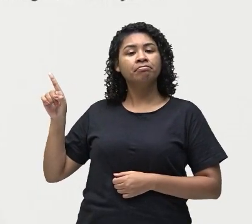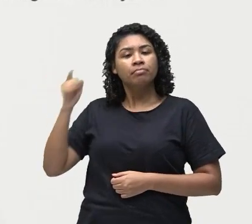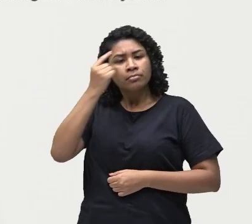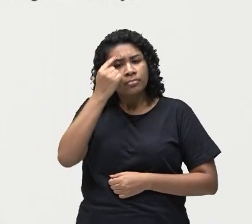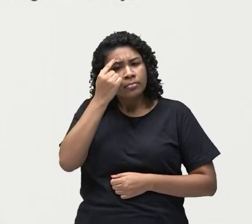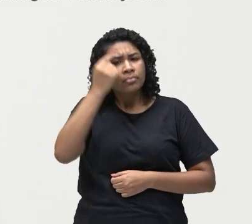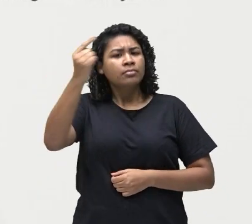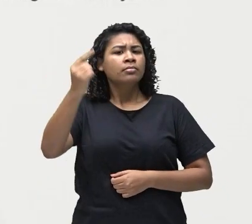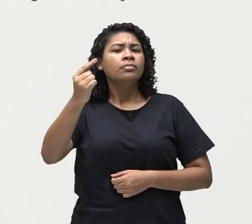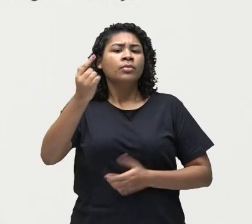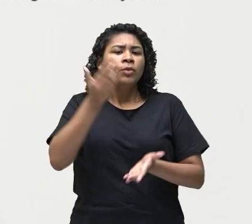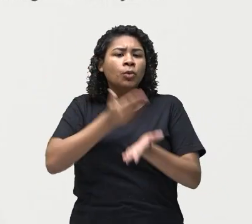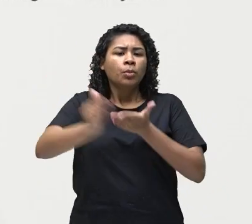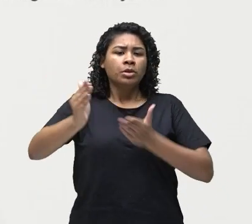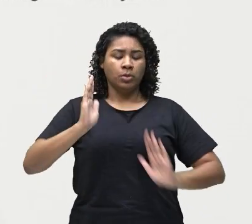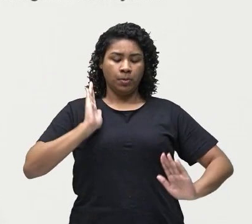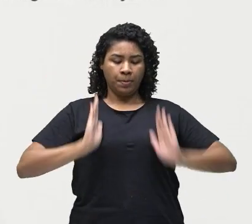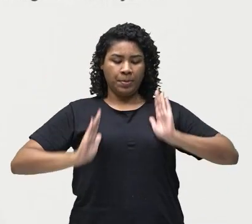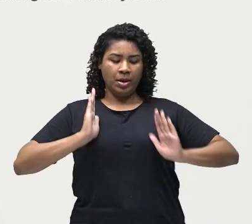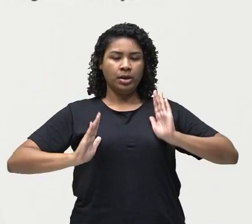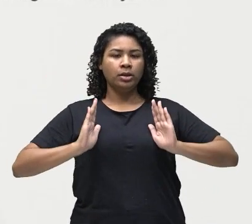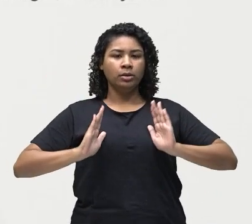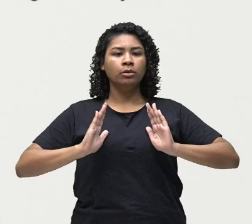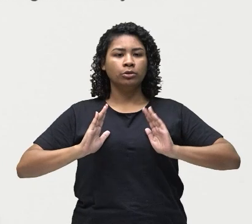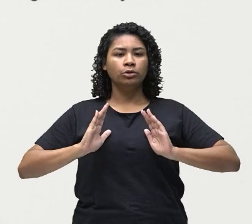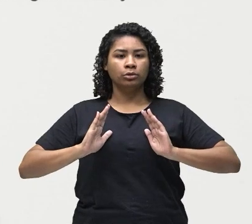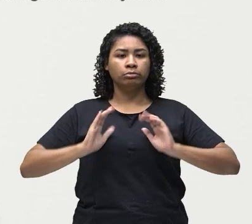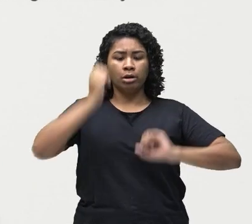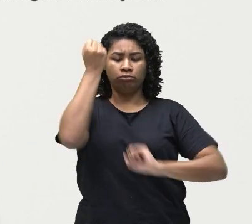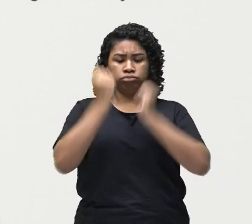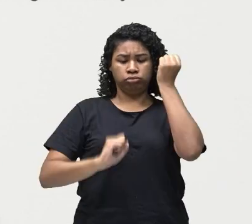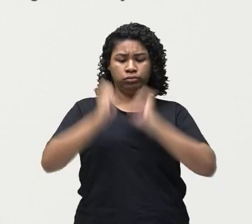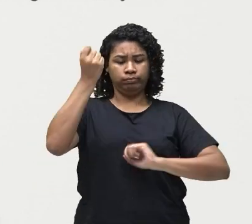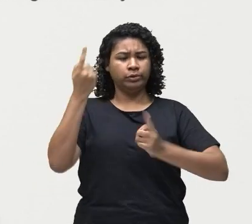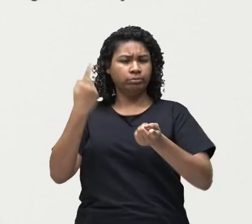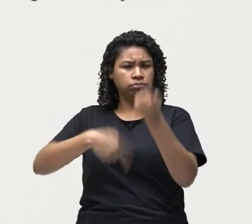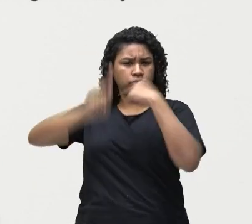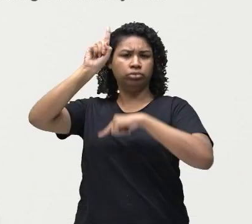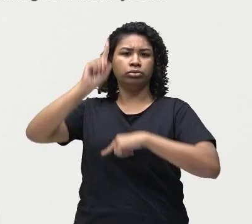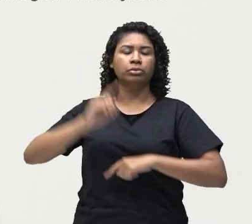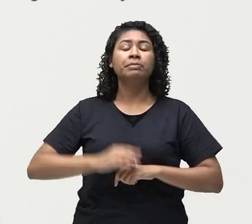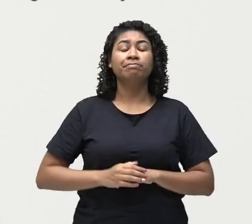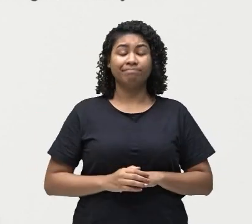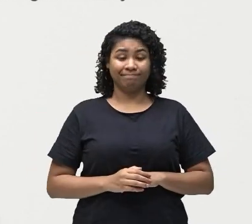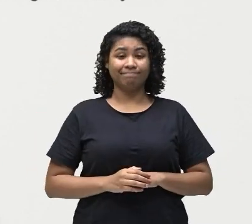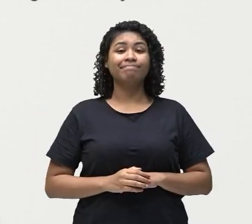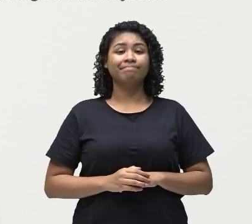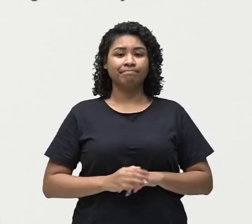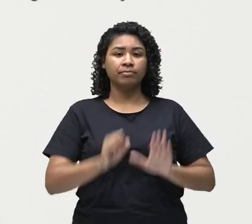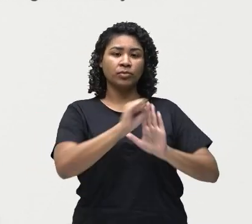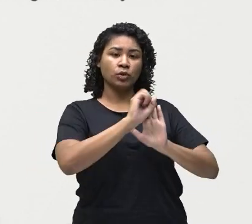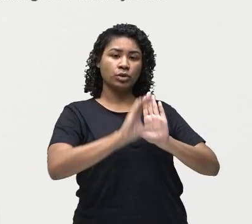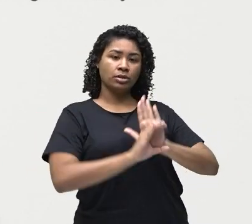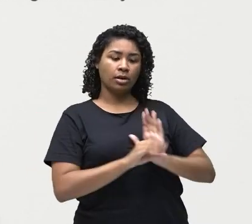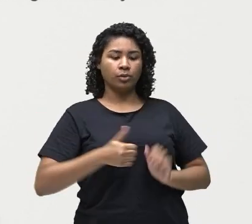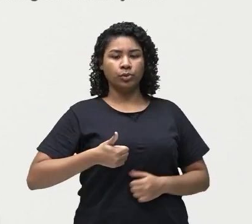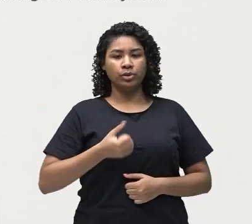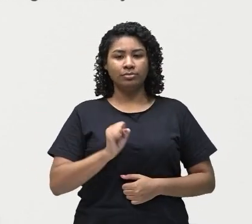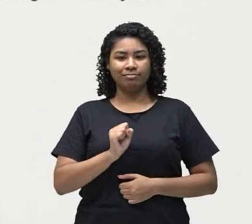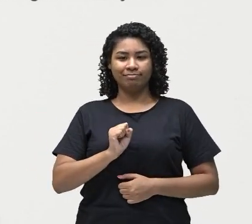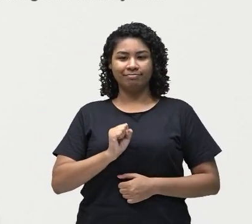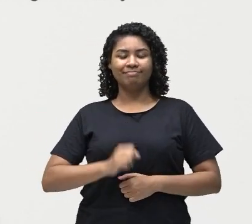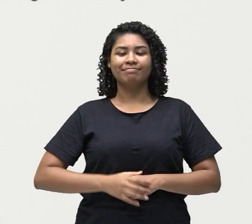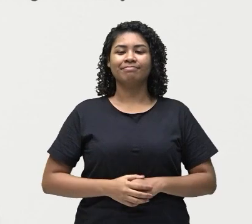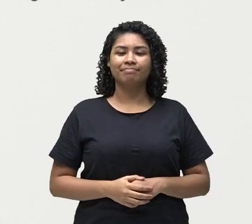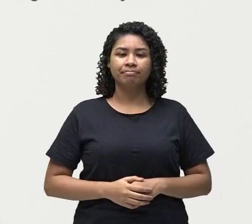criação né se dá durante o processo da revolução industrial no século 18